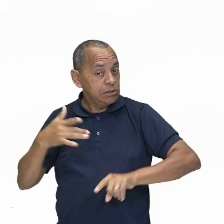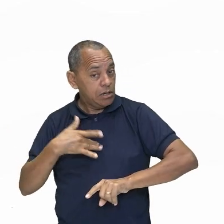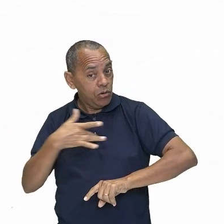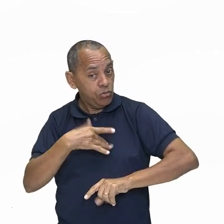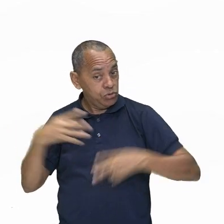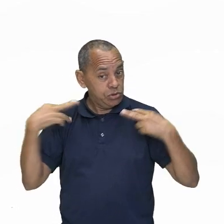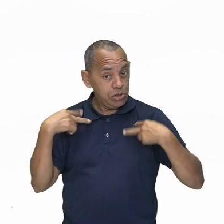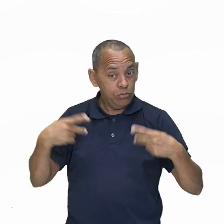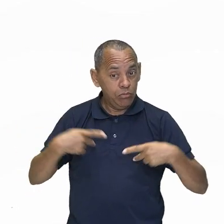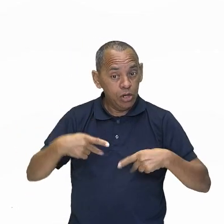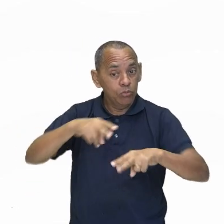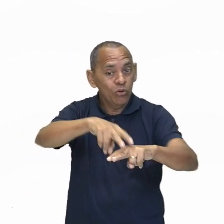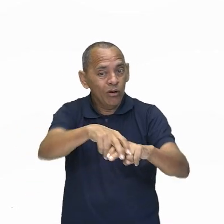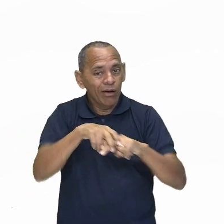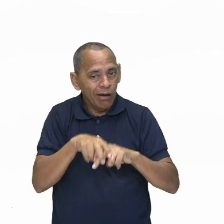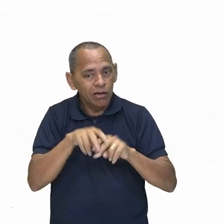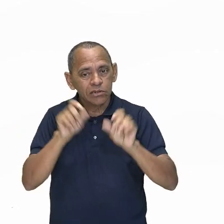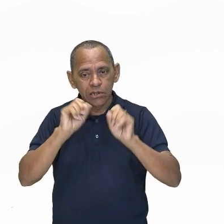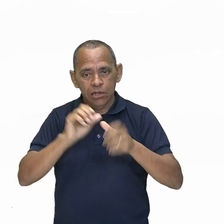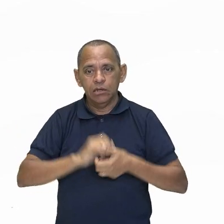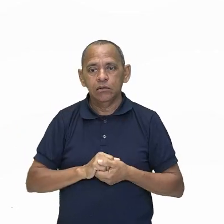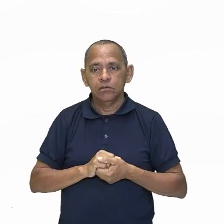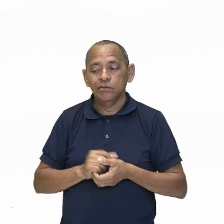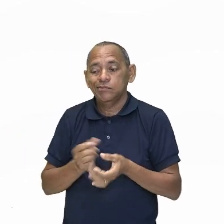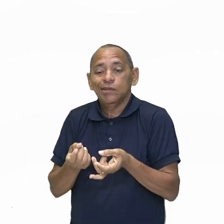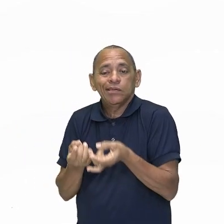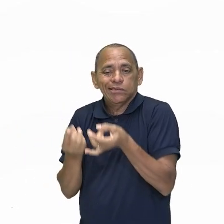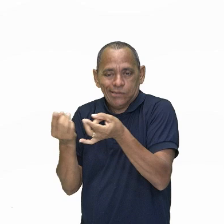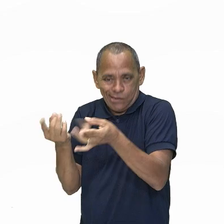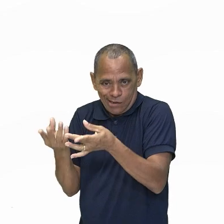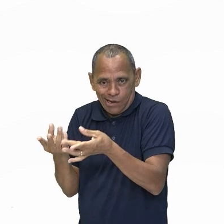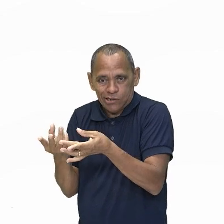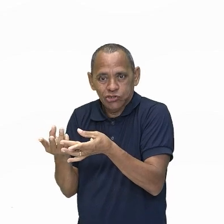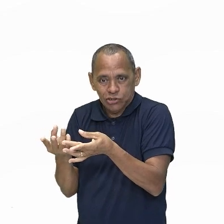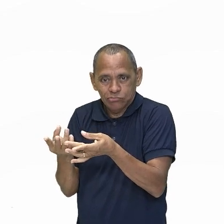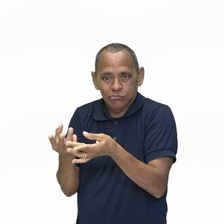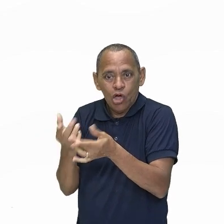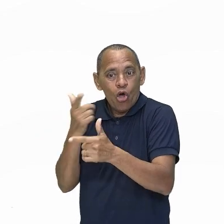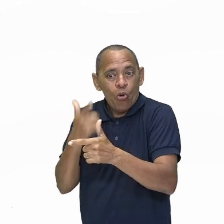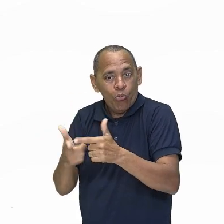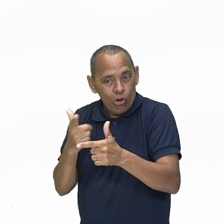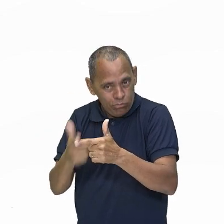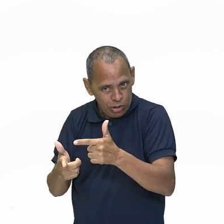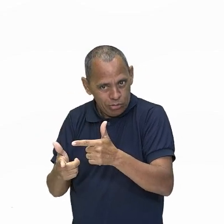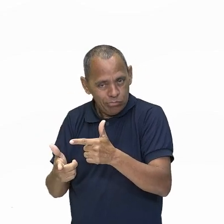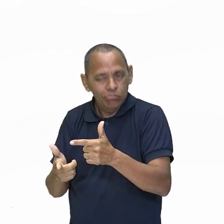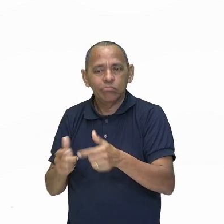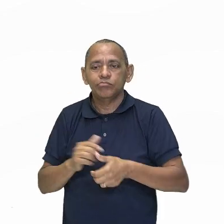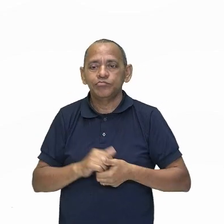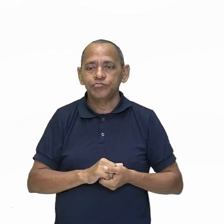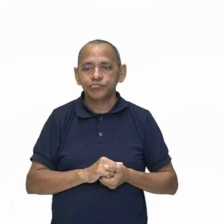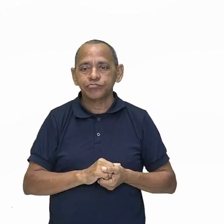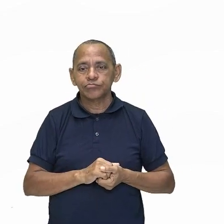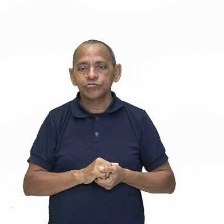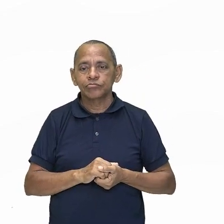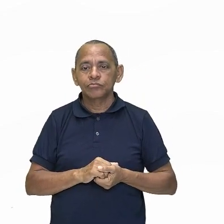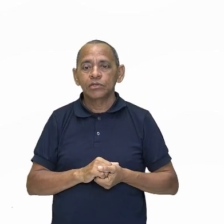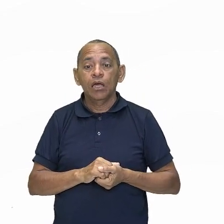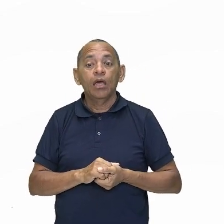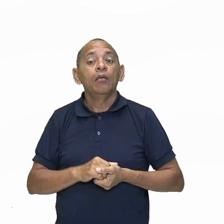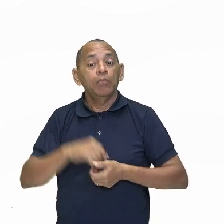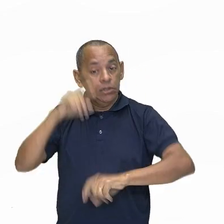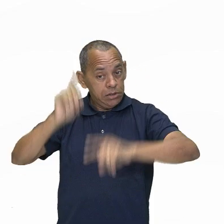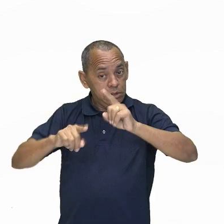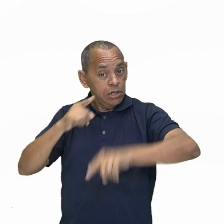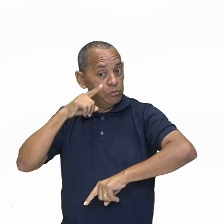decorrência do descarte irregular do lixo atômico. Então ela produz pouco rejeito, mas esses rejeitos são perigosos